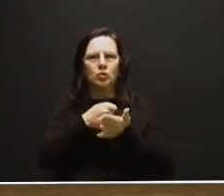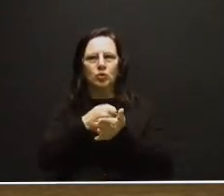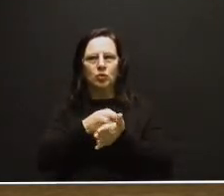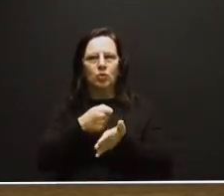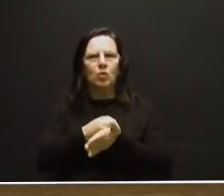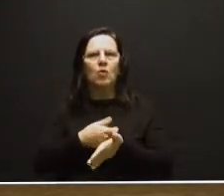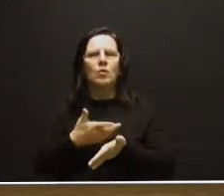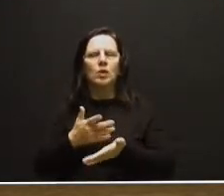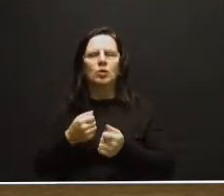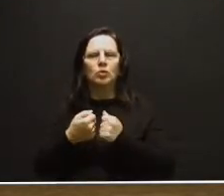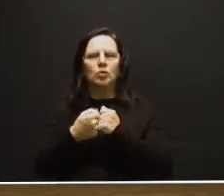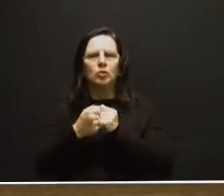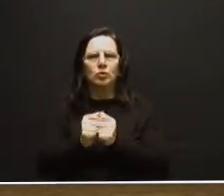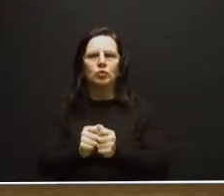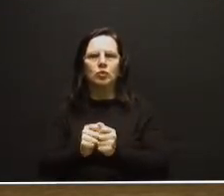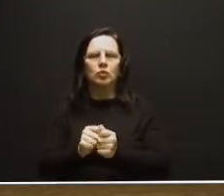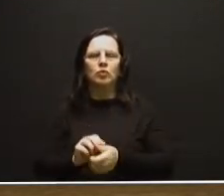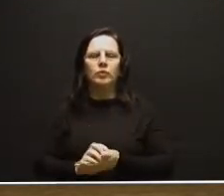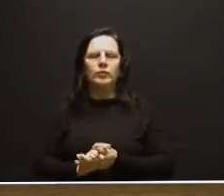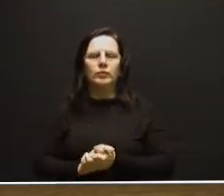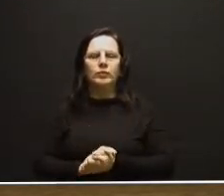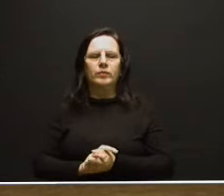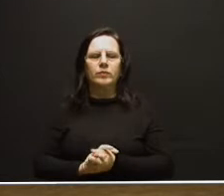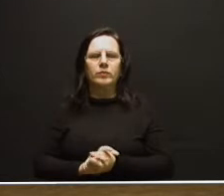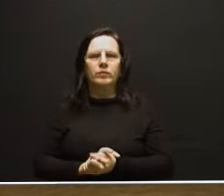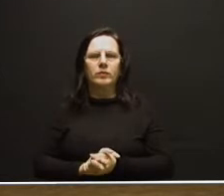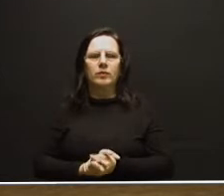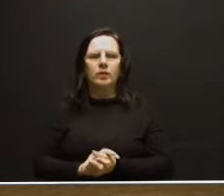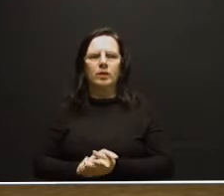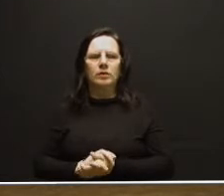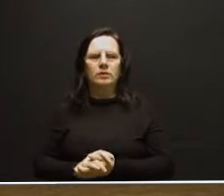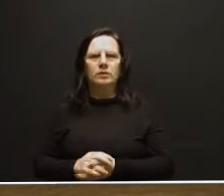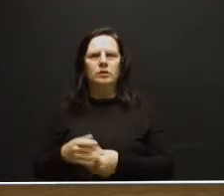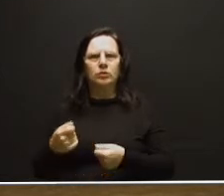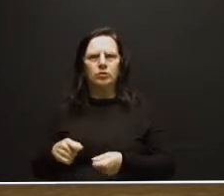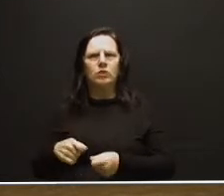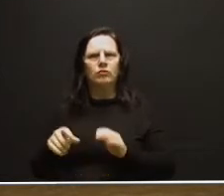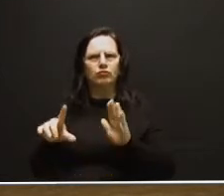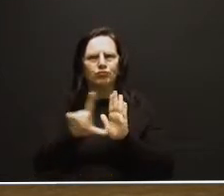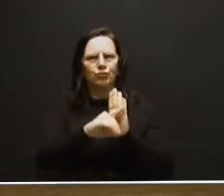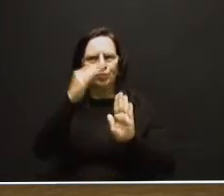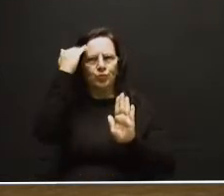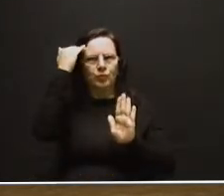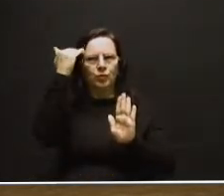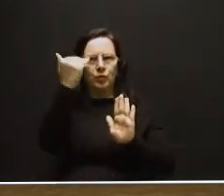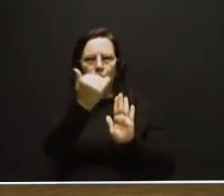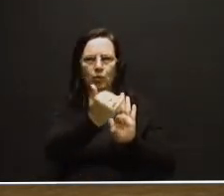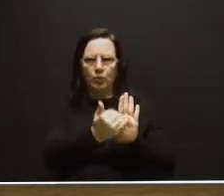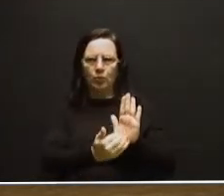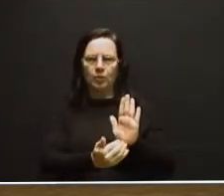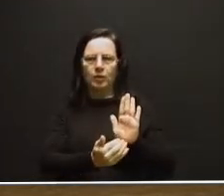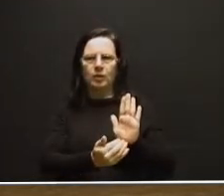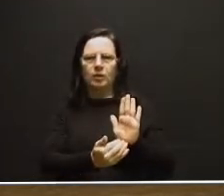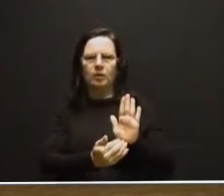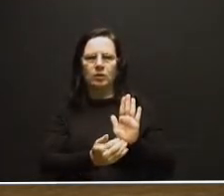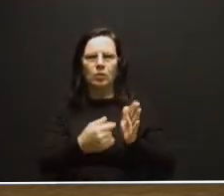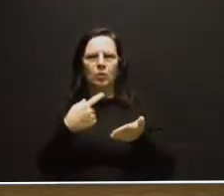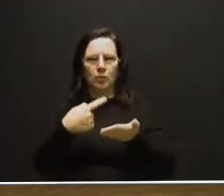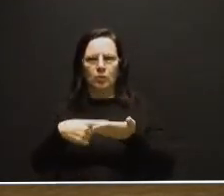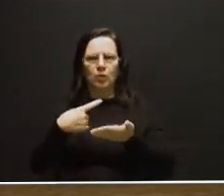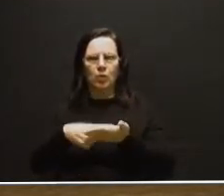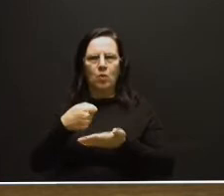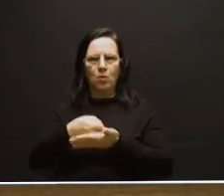indicação a execução dessa indicação na cidade porque nós temos que fazer valer a lei e estamos aqui pra